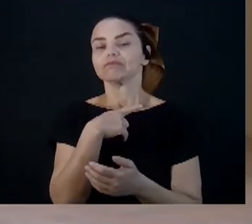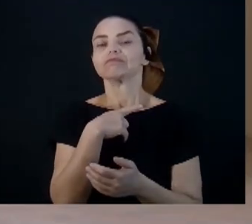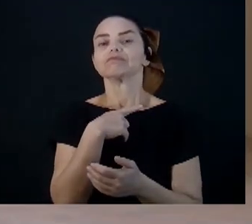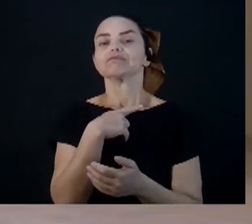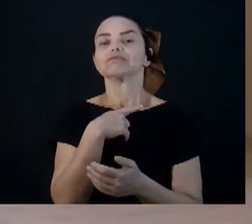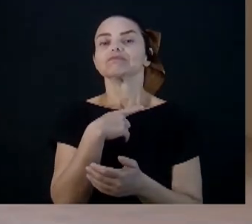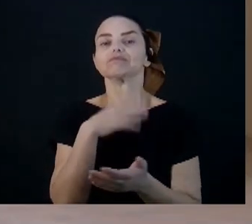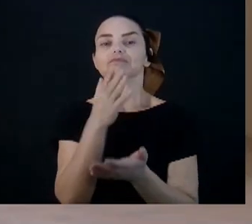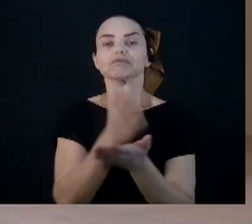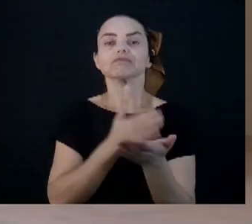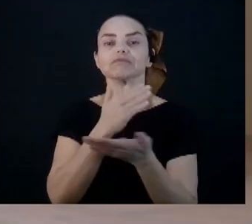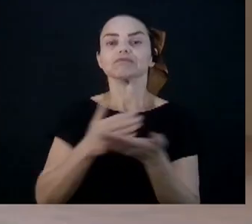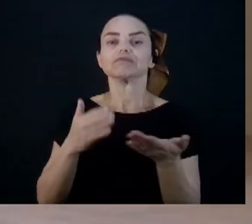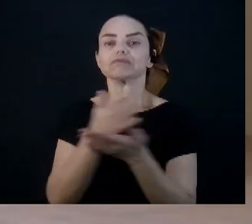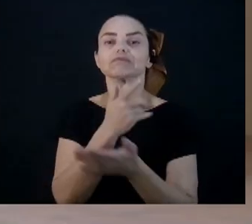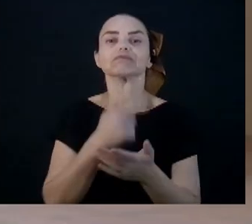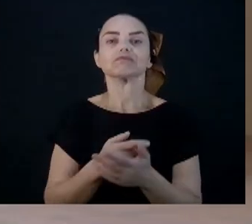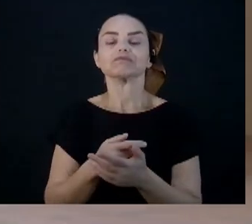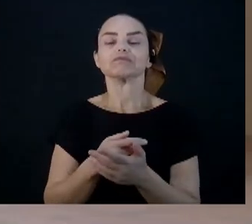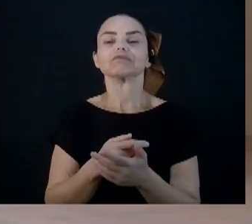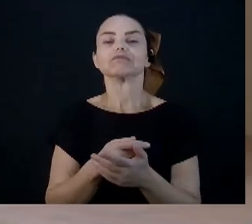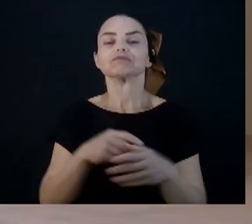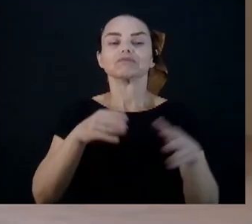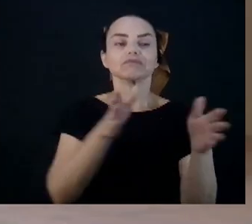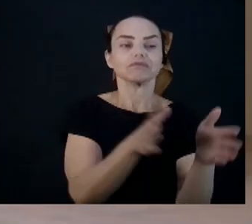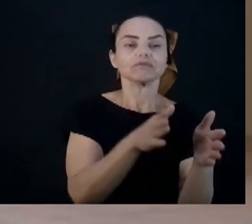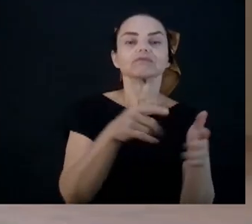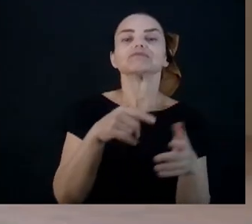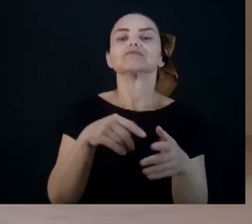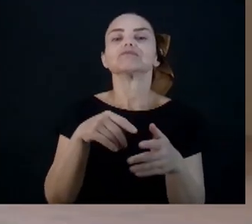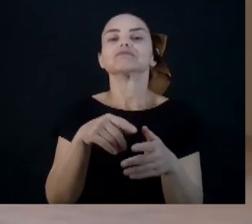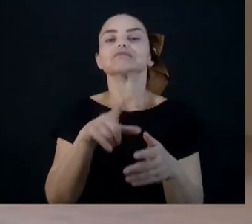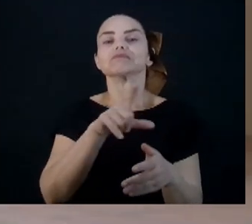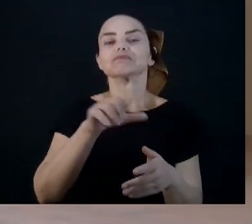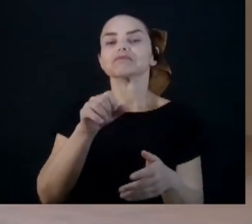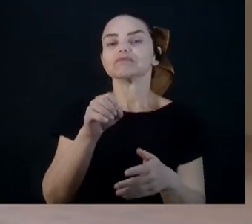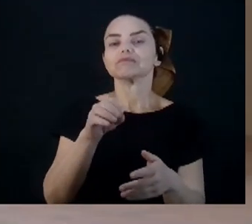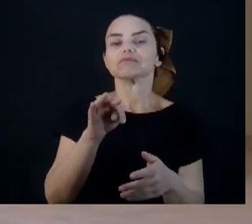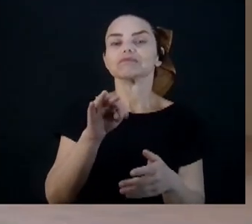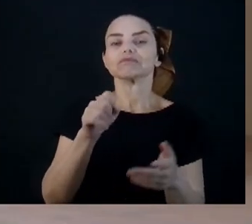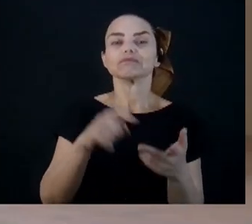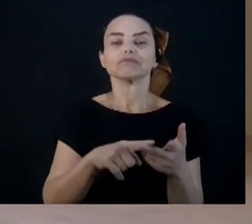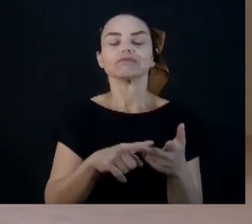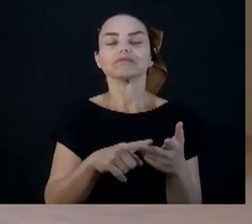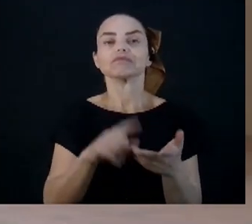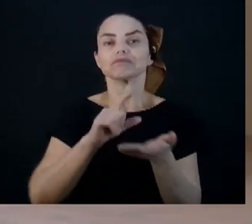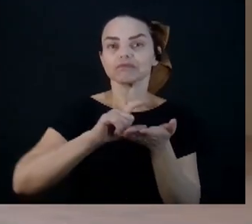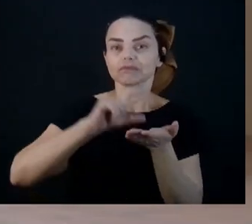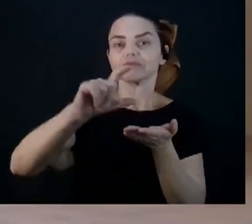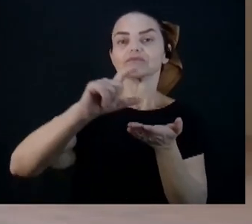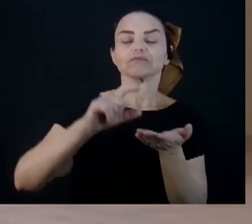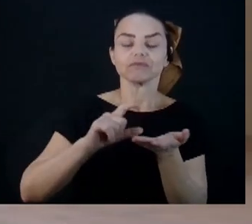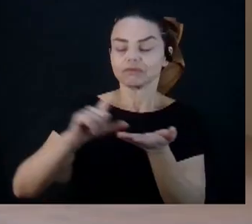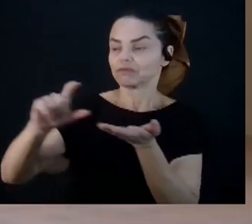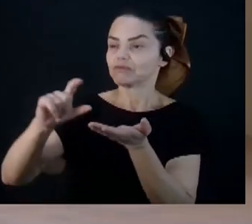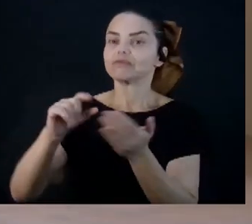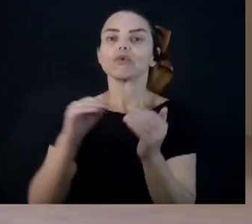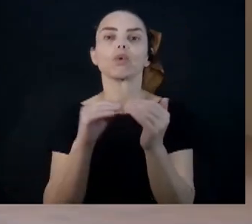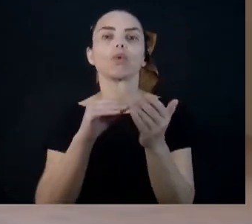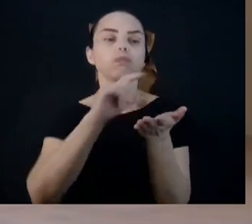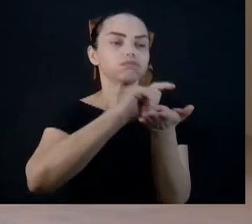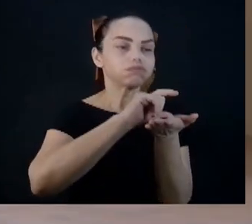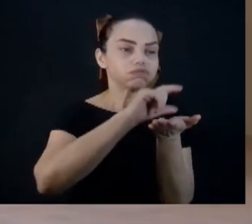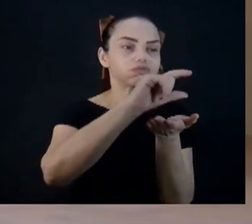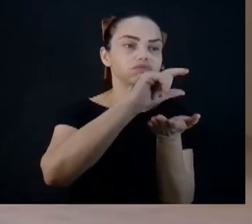as terras em lotes. Então tinha família que tinha um lote maior porque contribuiu com mais, outra tinha um lote menor porque não pôde contribuir